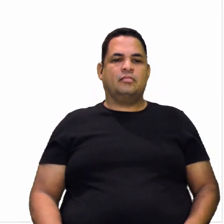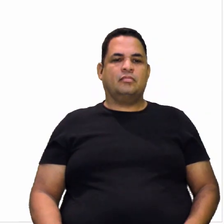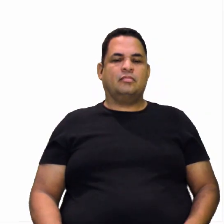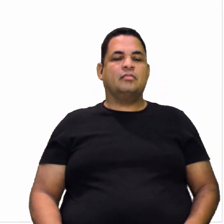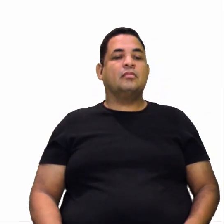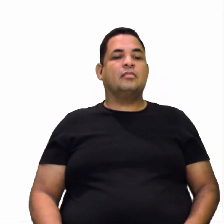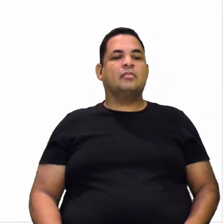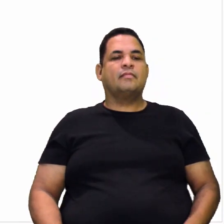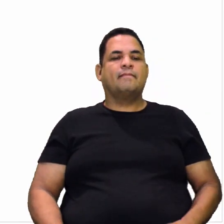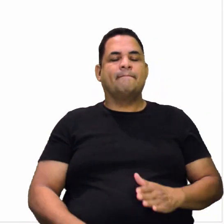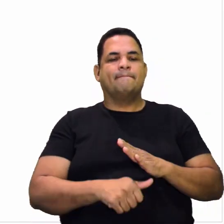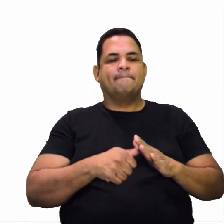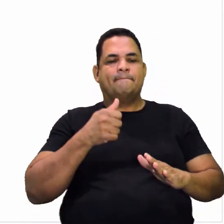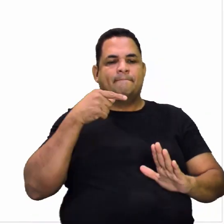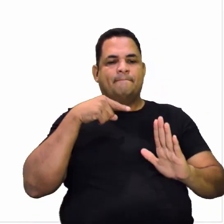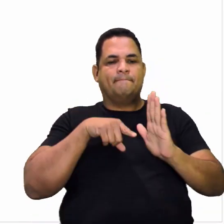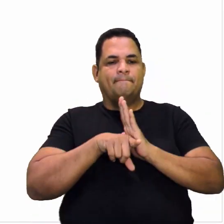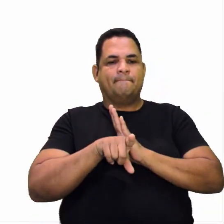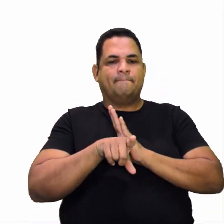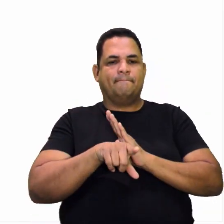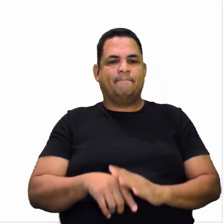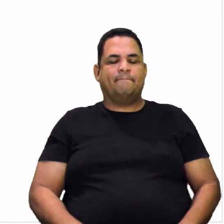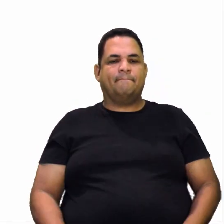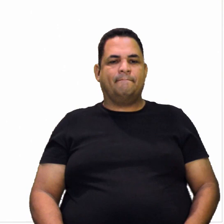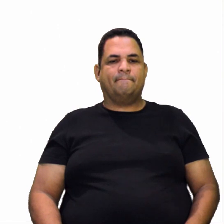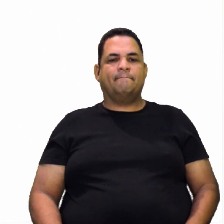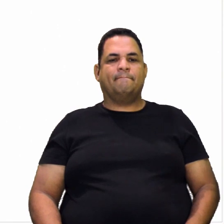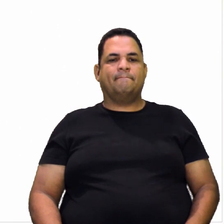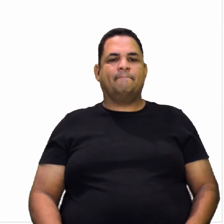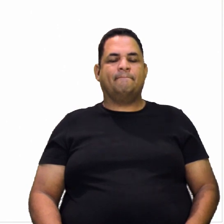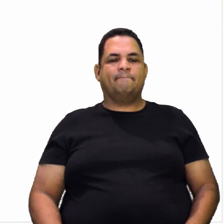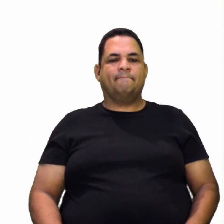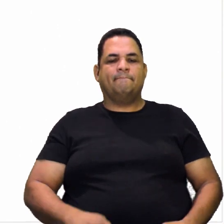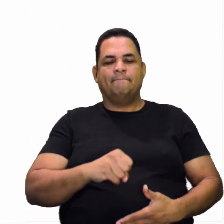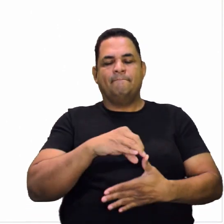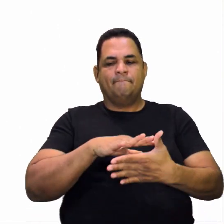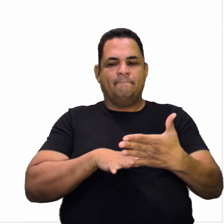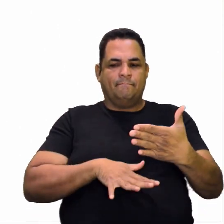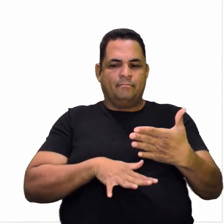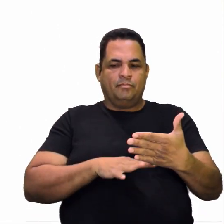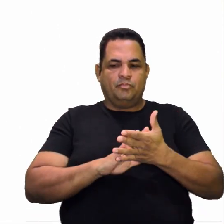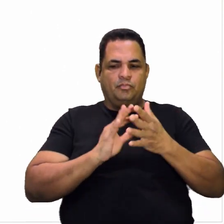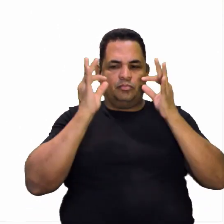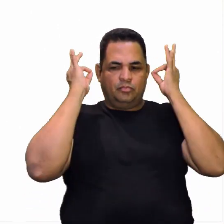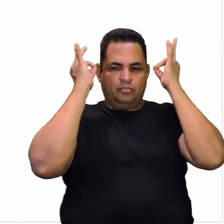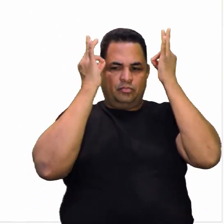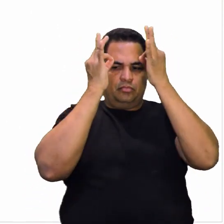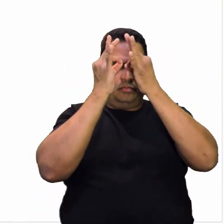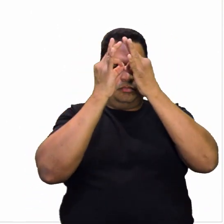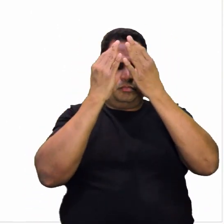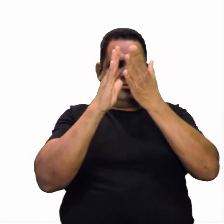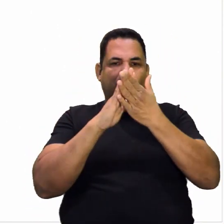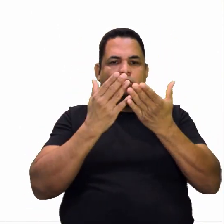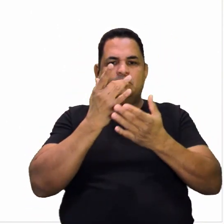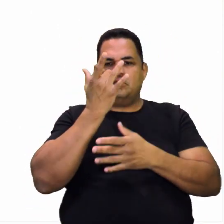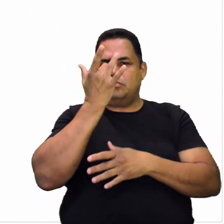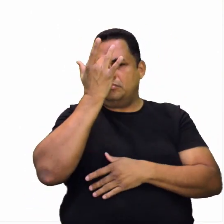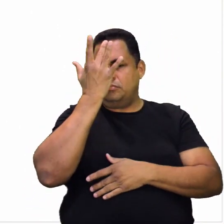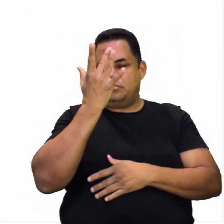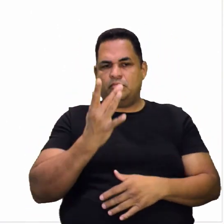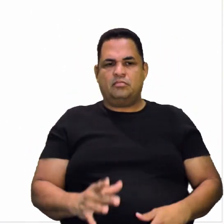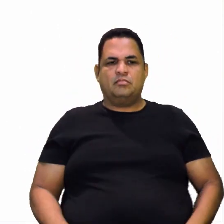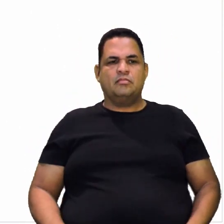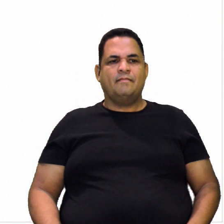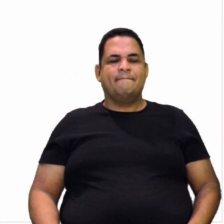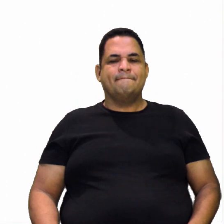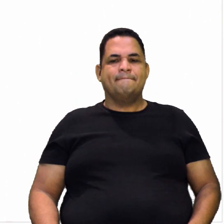a primeira pergunta. Bom, essas questões sobre a Grécia é muito fácil.